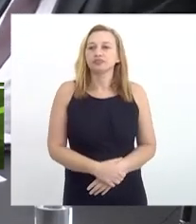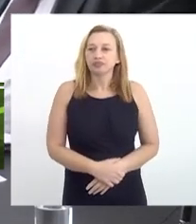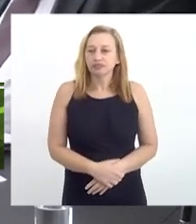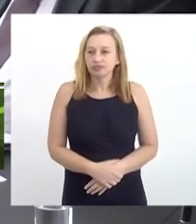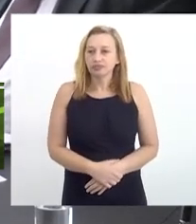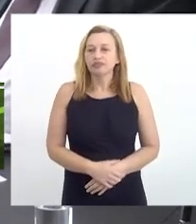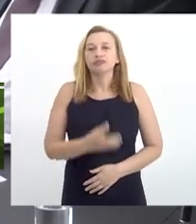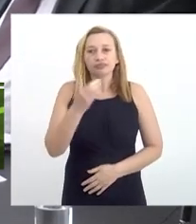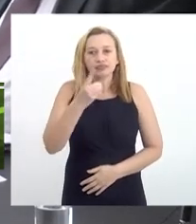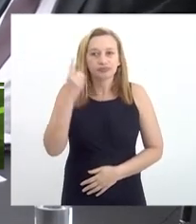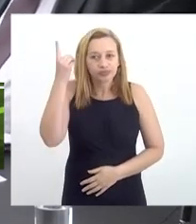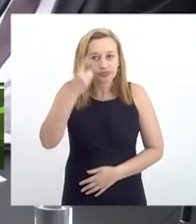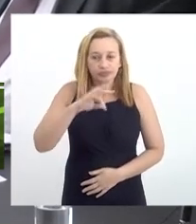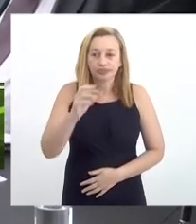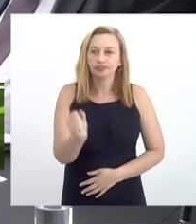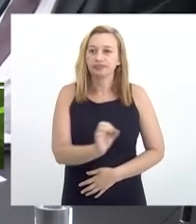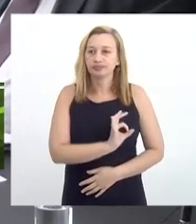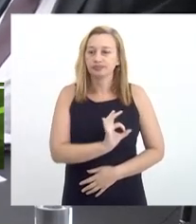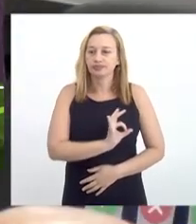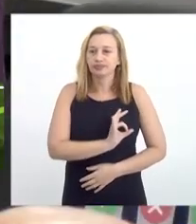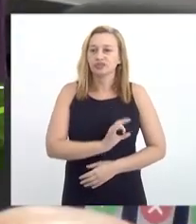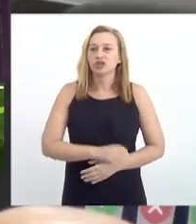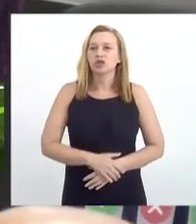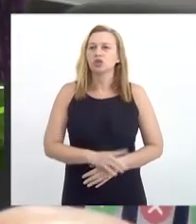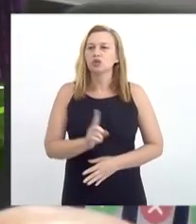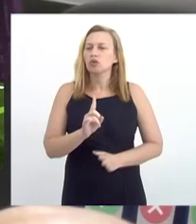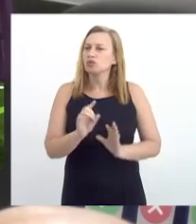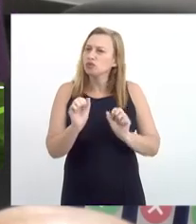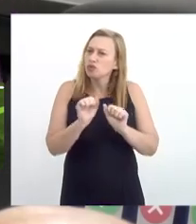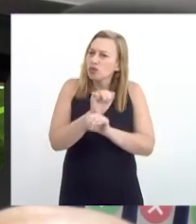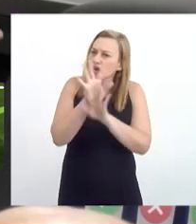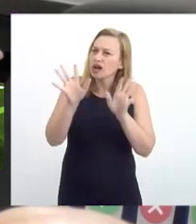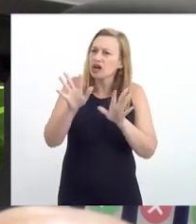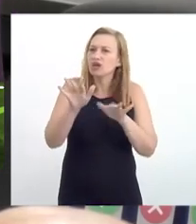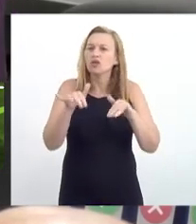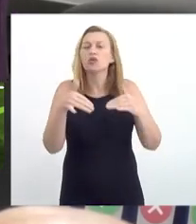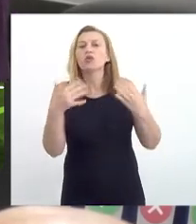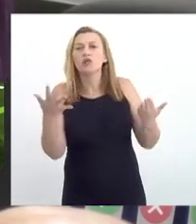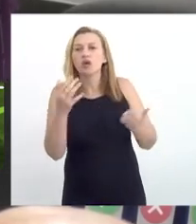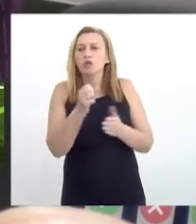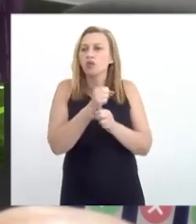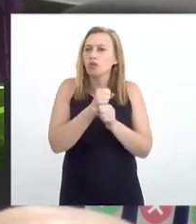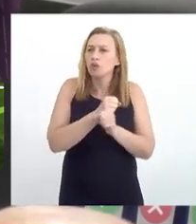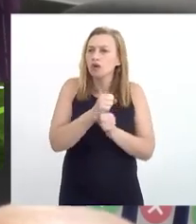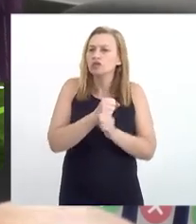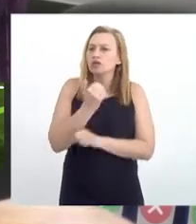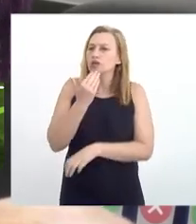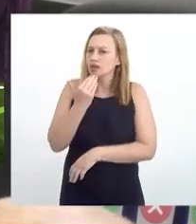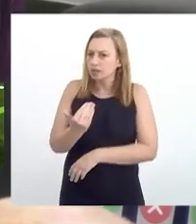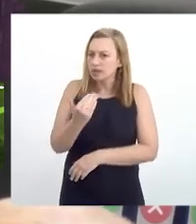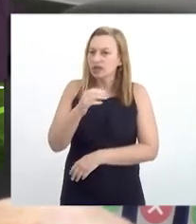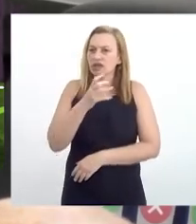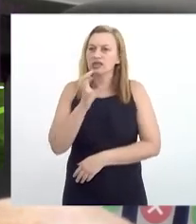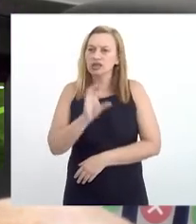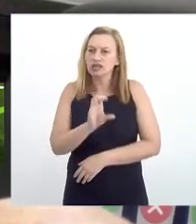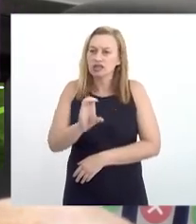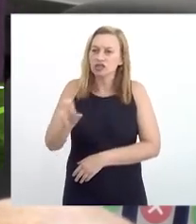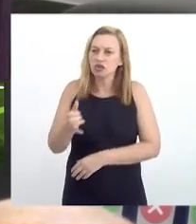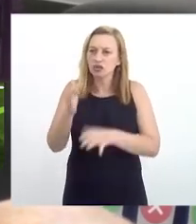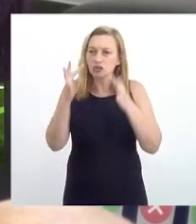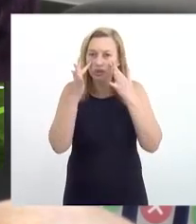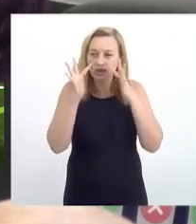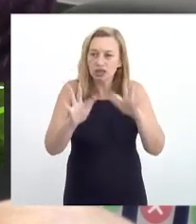Deputada Marta. Como não ficou claro ainda qual vai ser o ano, eu queria pedir à CCJ uma atenção